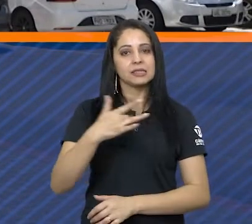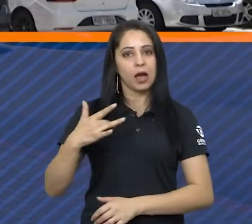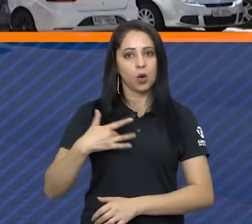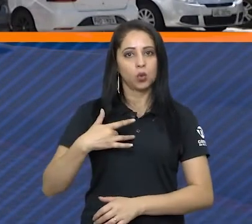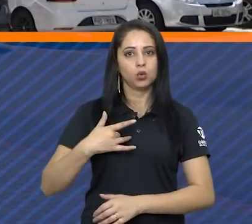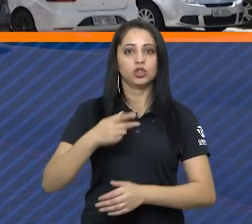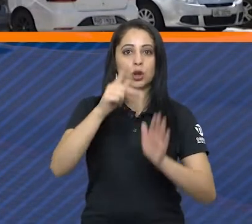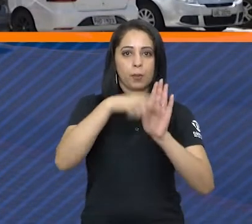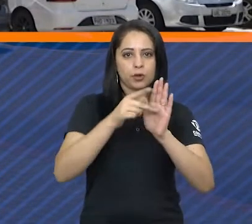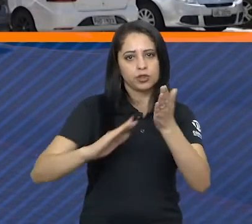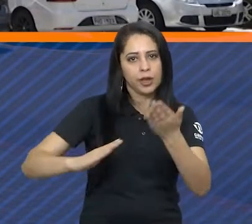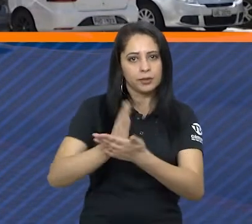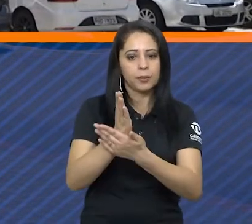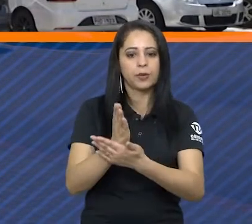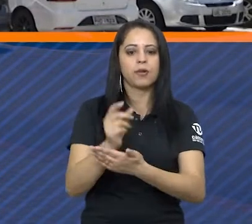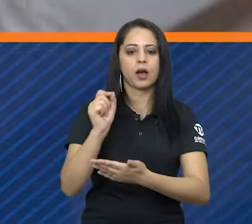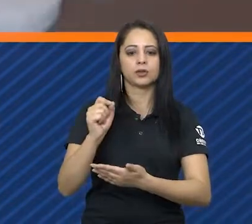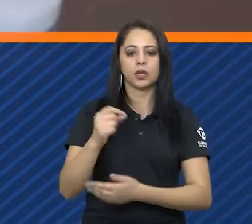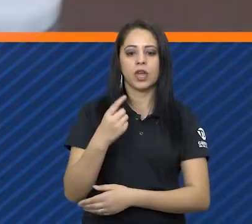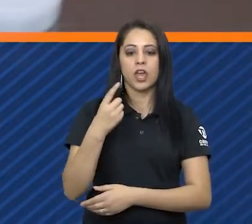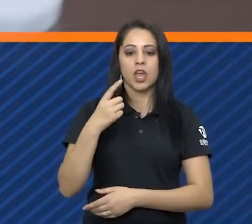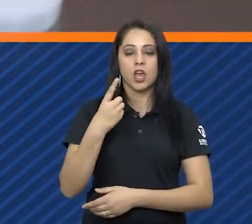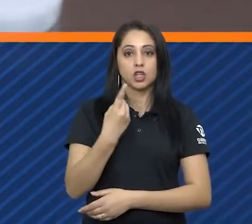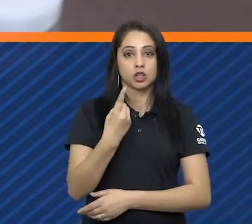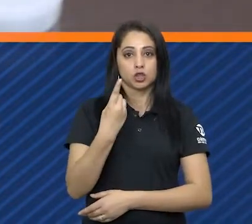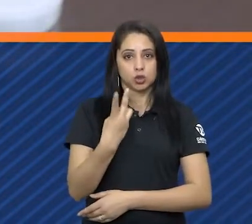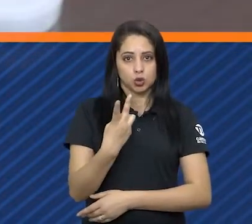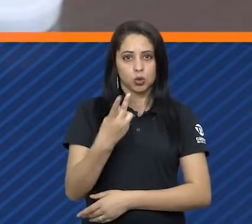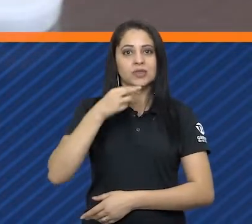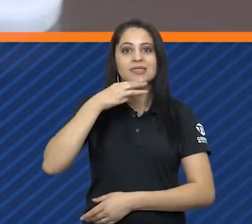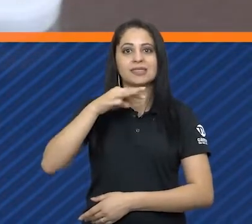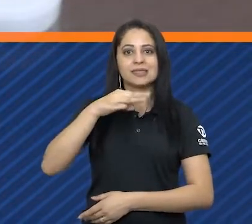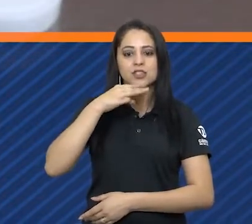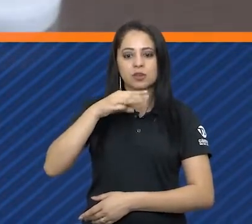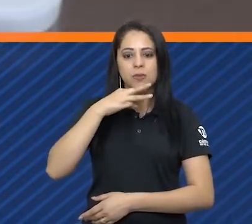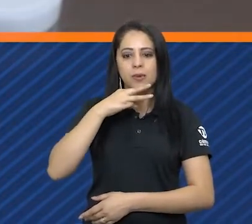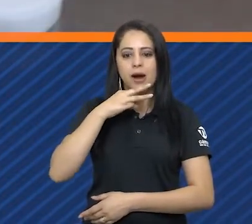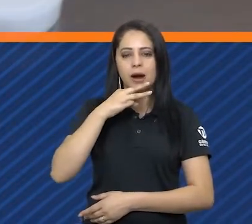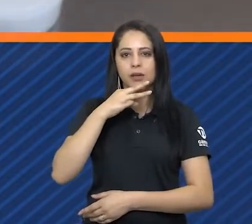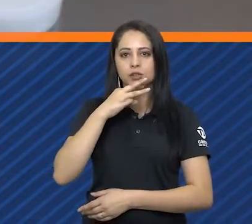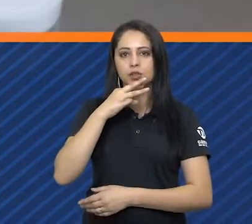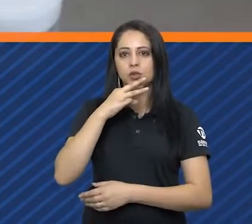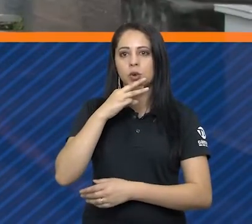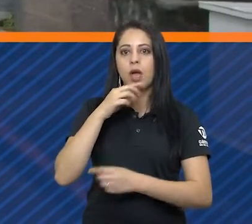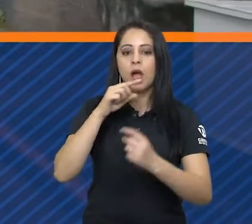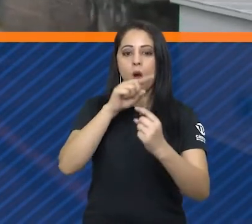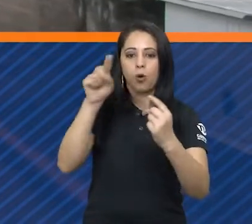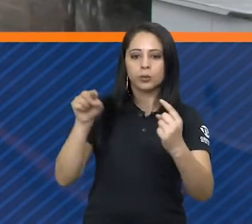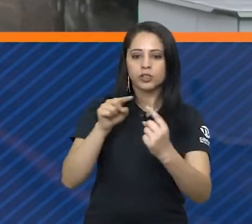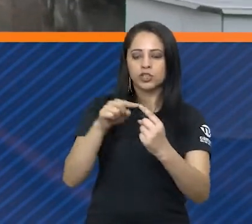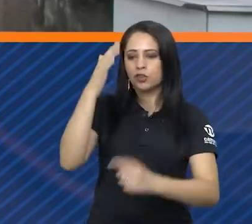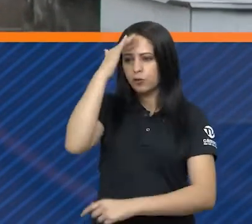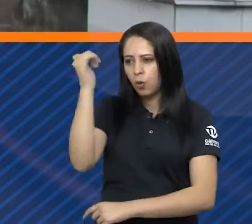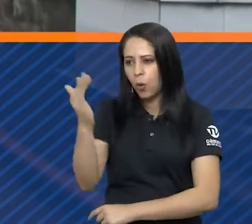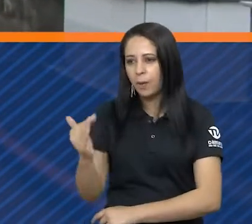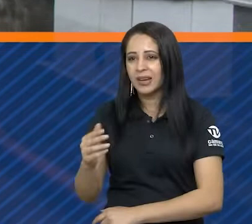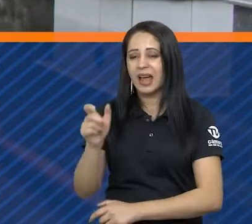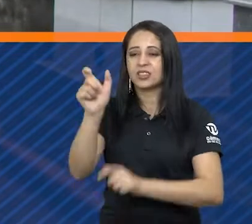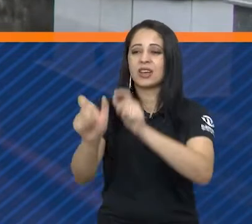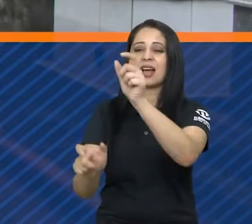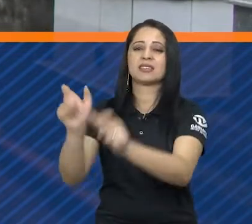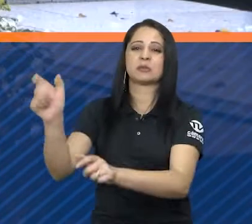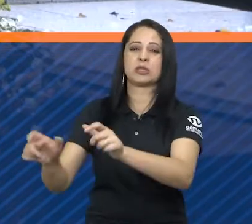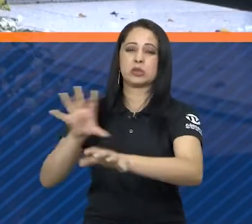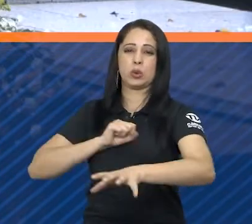aprovados institui a data 12 de março como Dia Municipal em homenagem às vítimas da Covid, uma forma de trazer conforto